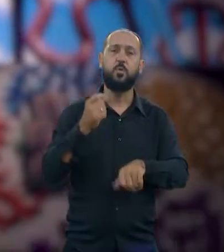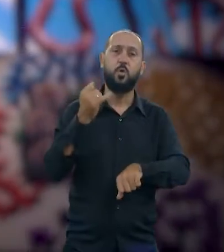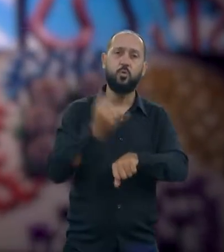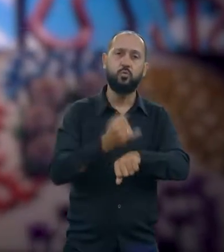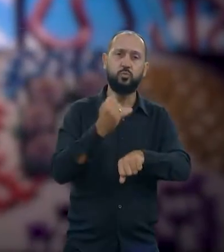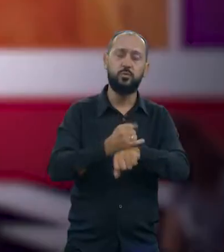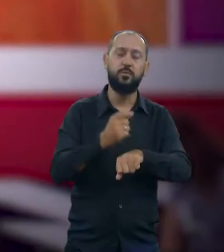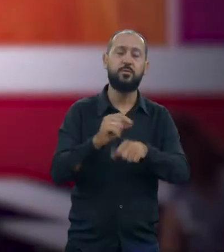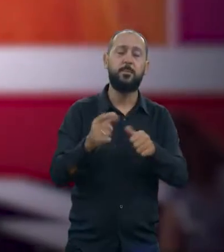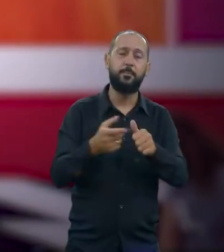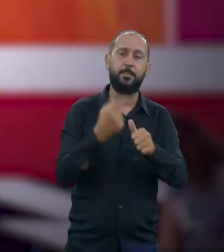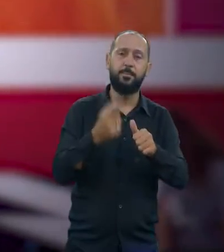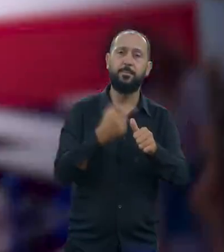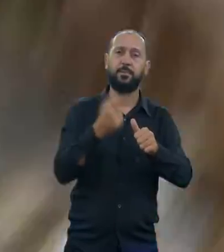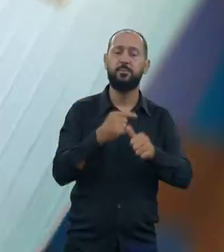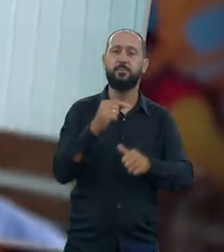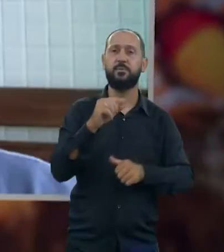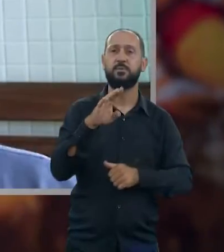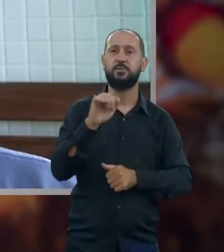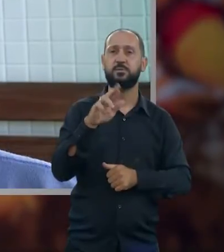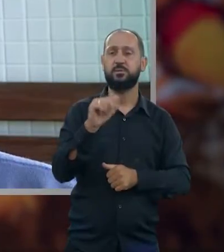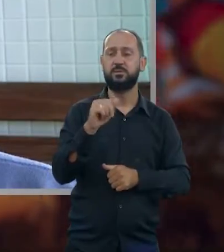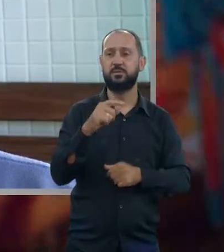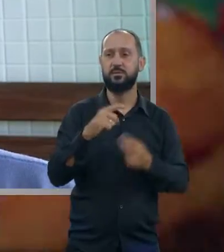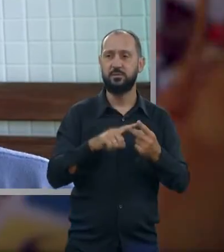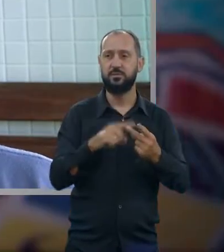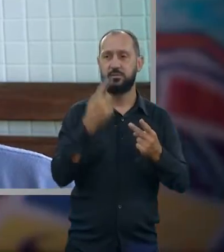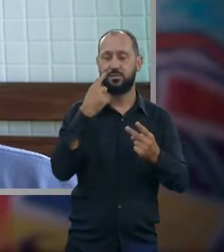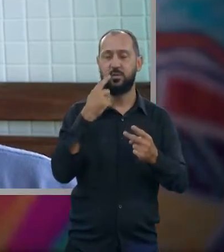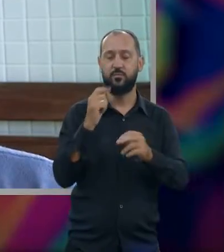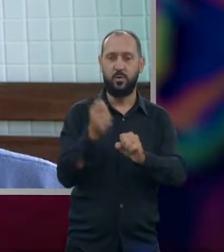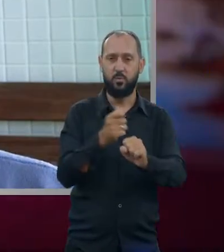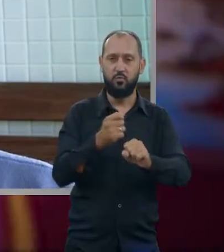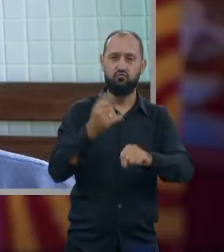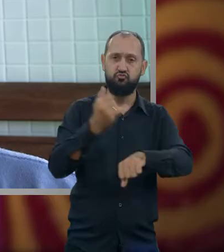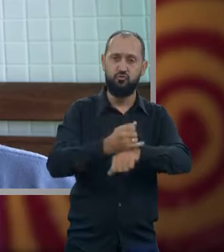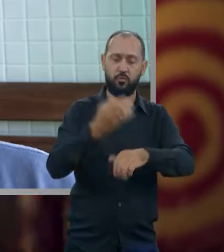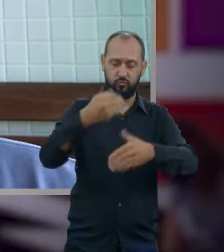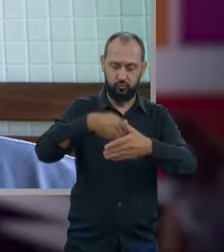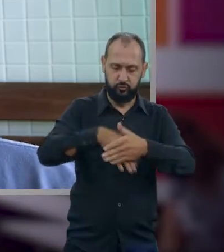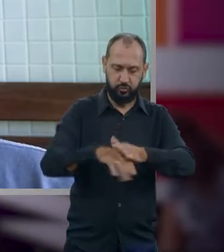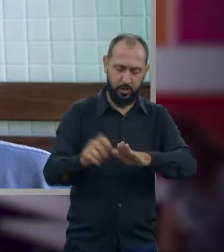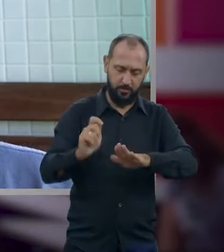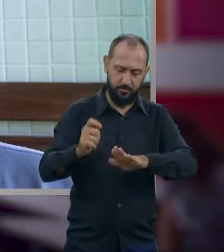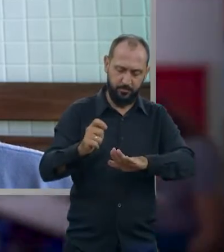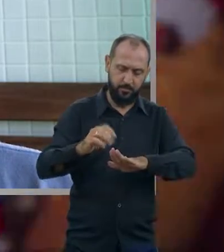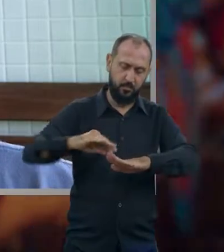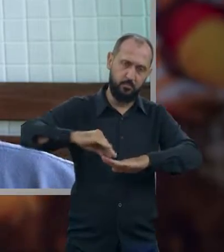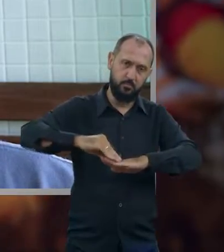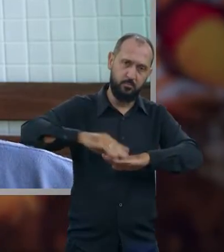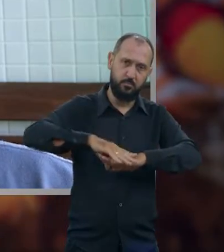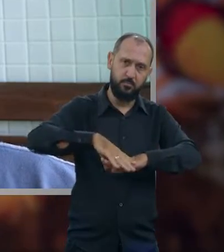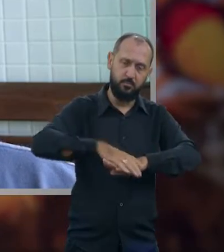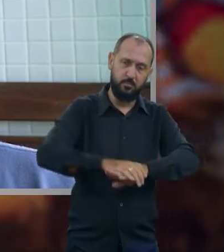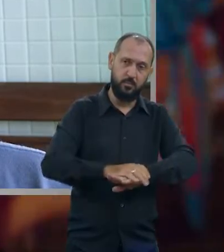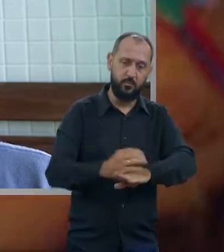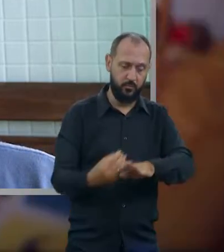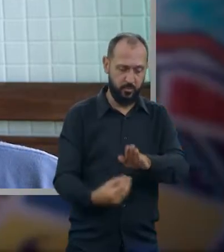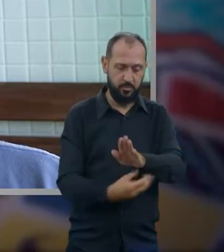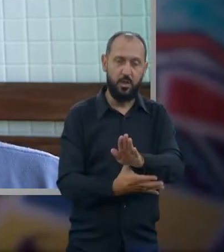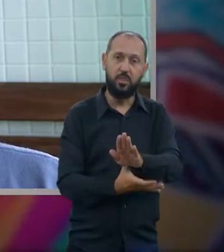de fundição, que é a cera, depois o retoque da cera, depois ele vai para a fundição, é retocado e foi